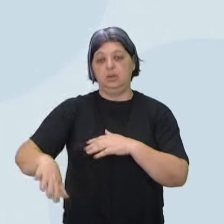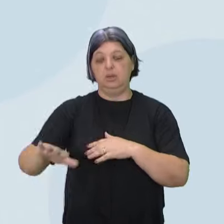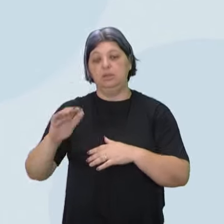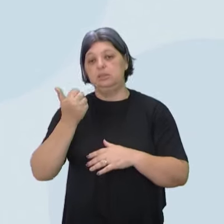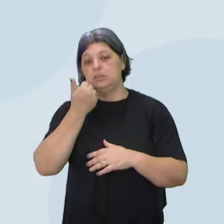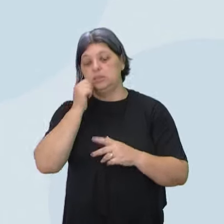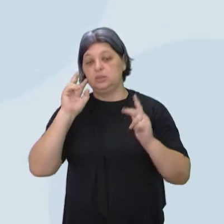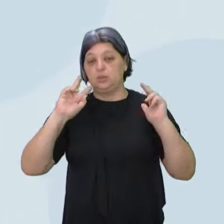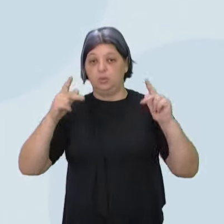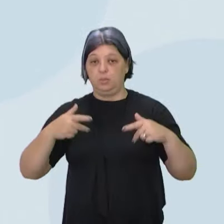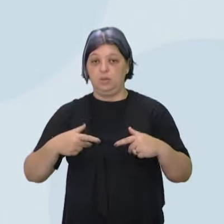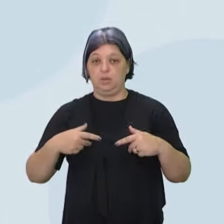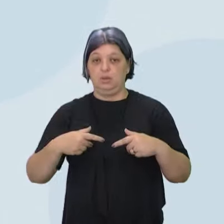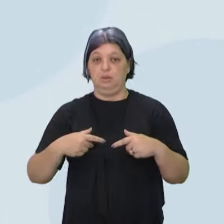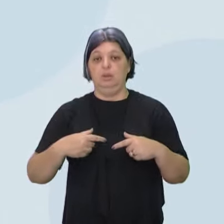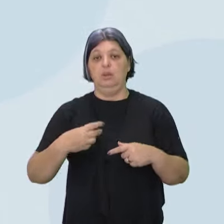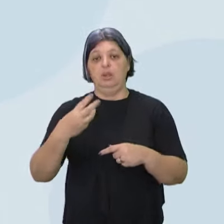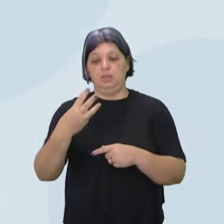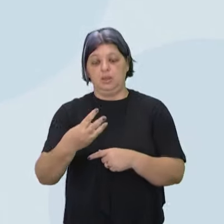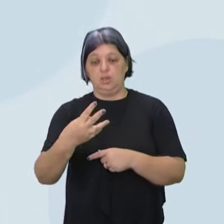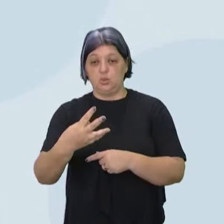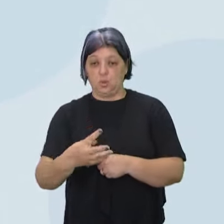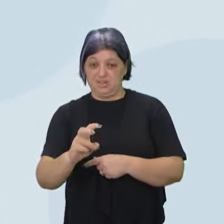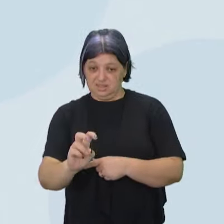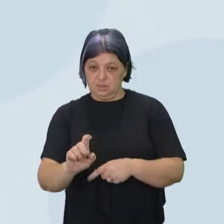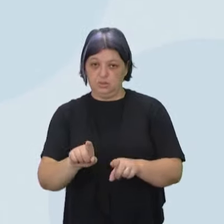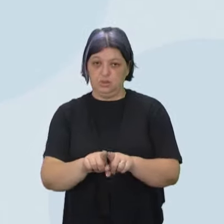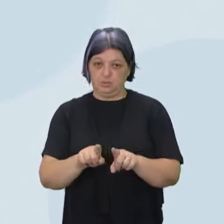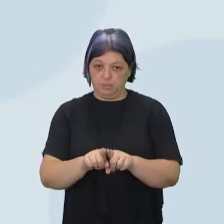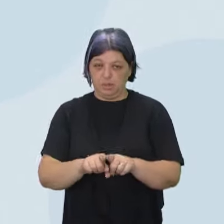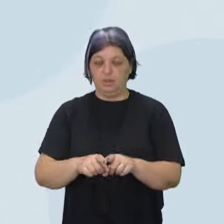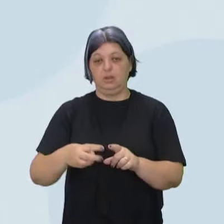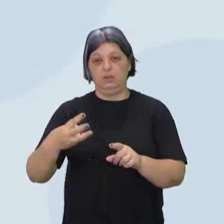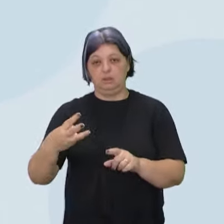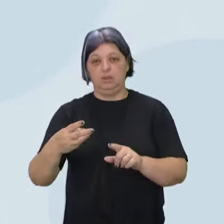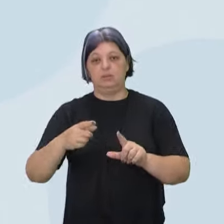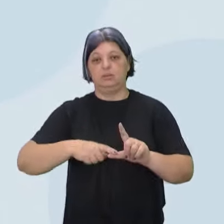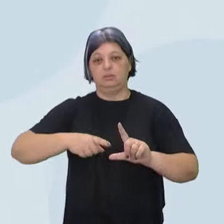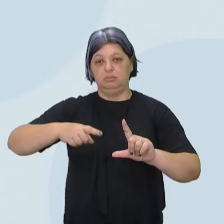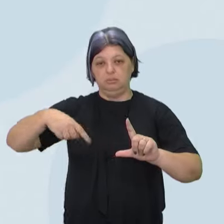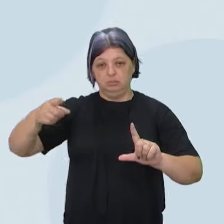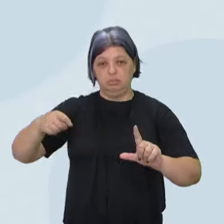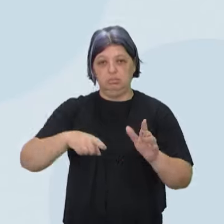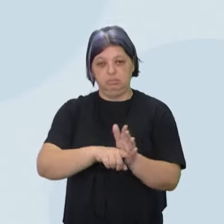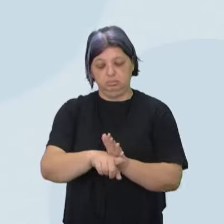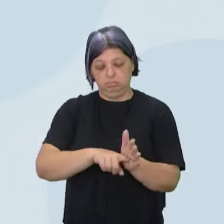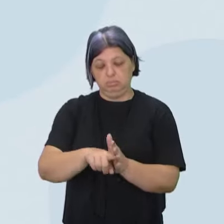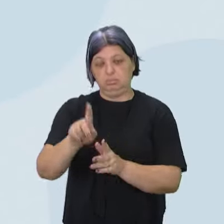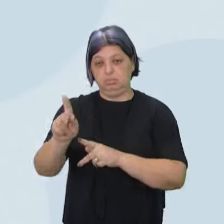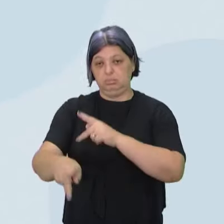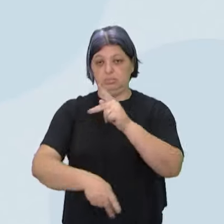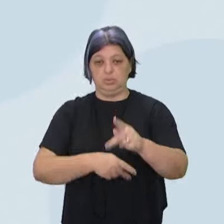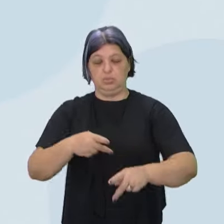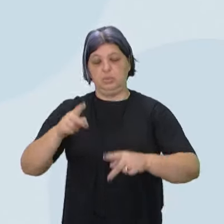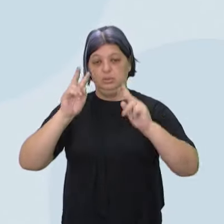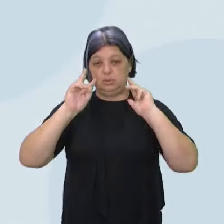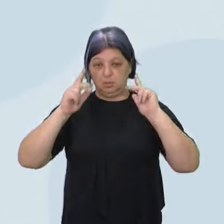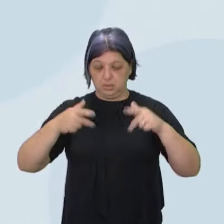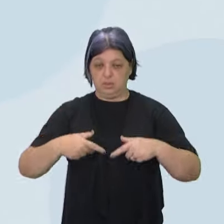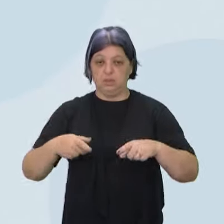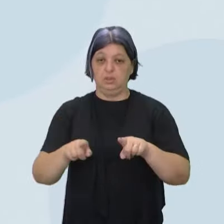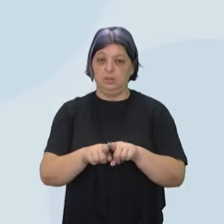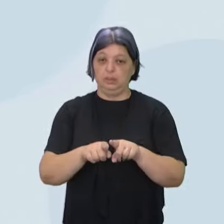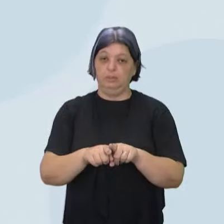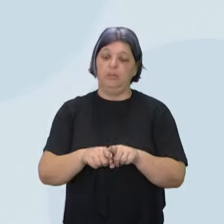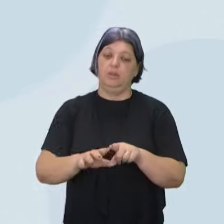como o componente 3, 4 e 5. O 3, demografia e investigação das populações humanas, que puxa aí um pouquinho para